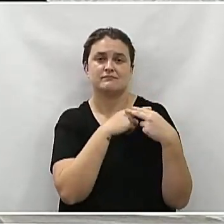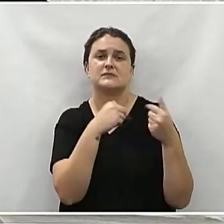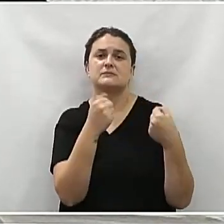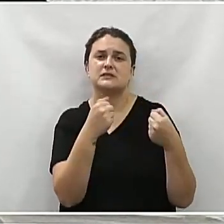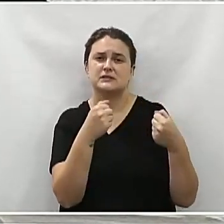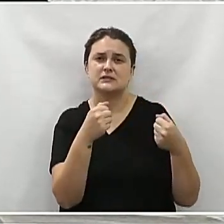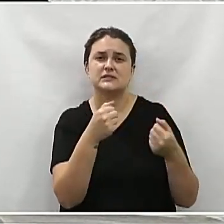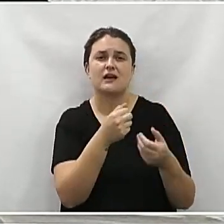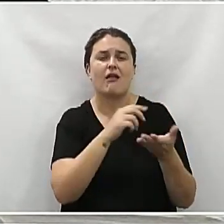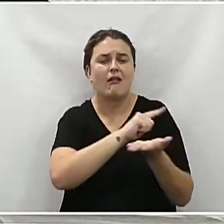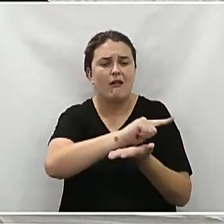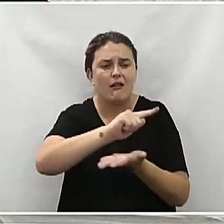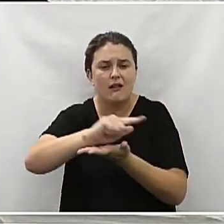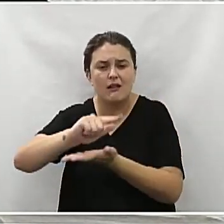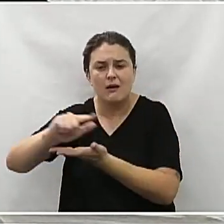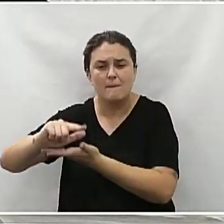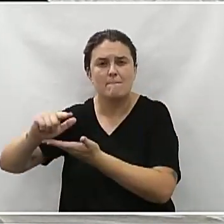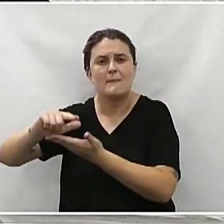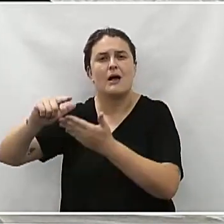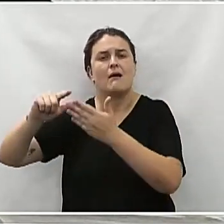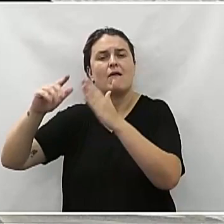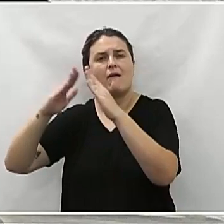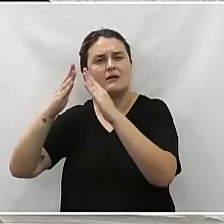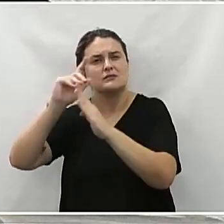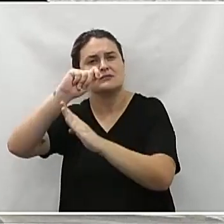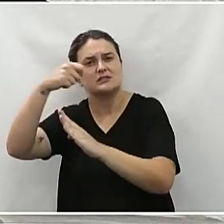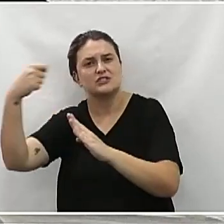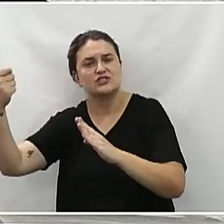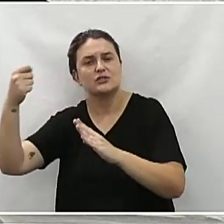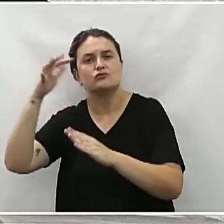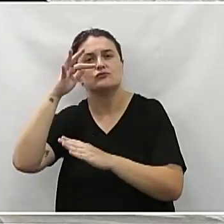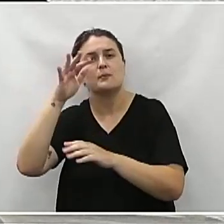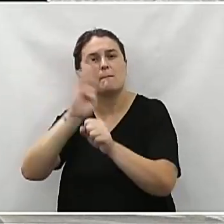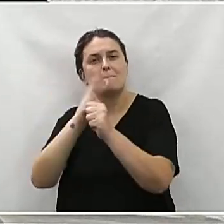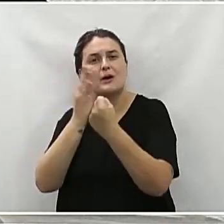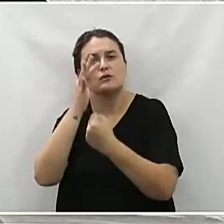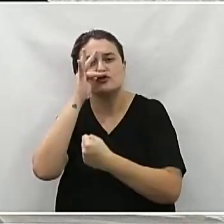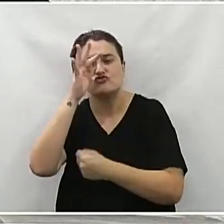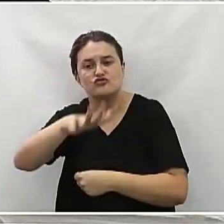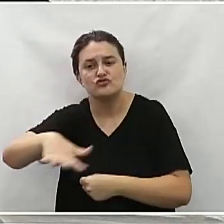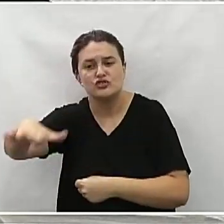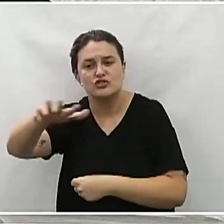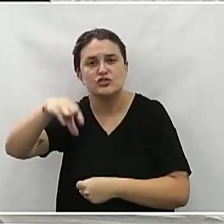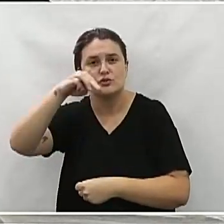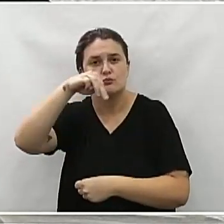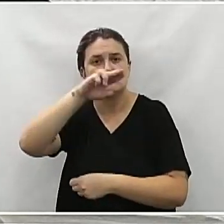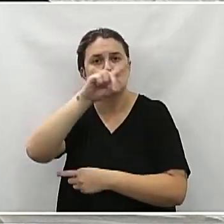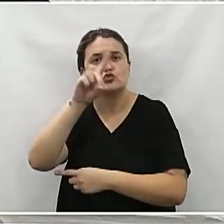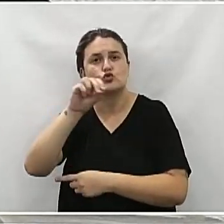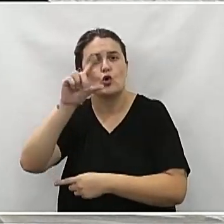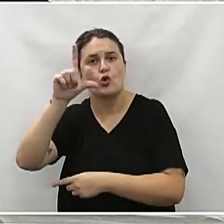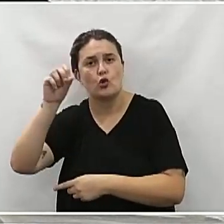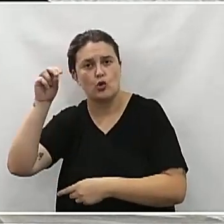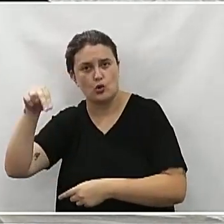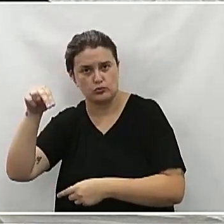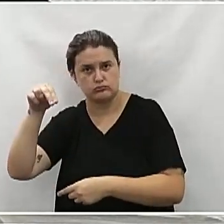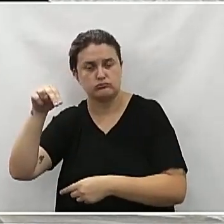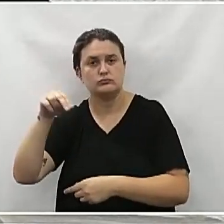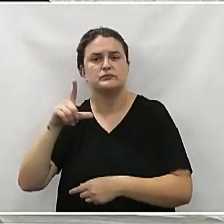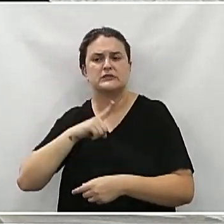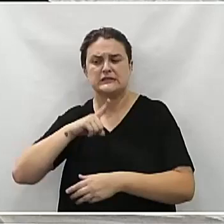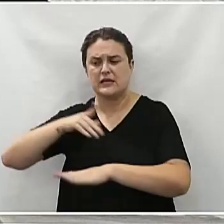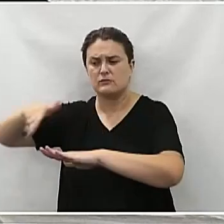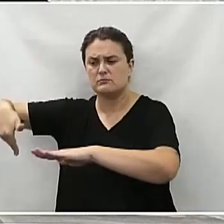para que cortem o mato no centro comunitário do Jardim Musulom, na rua dos Periquitos 11B, esquina com a rua dos